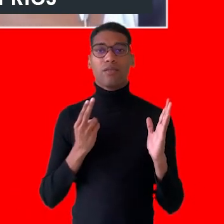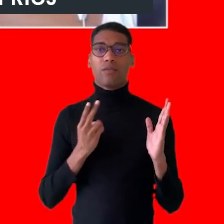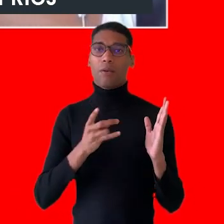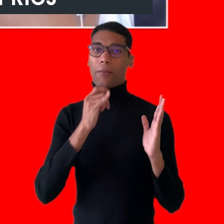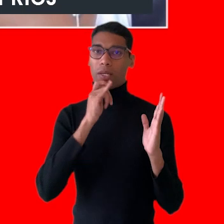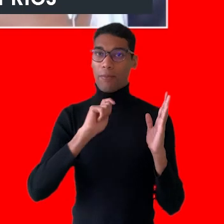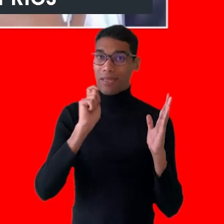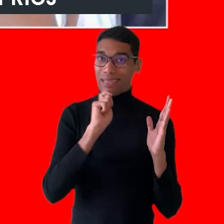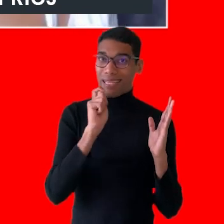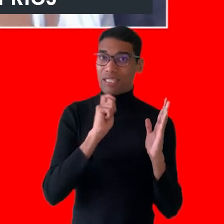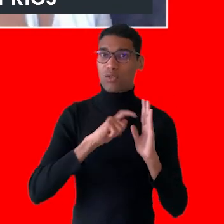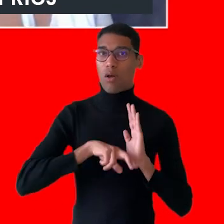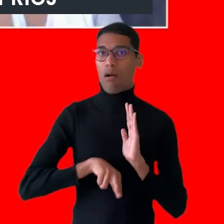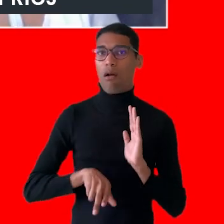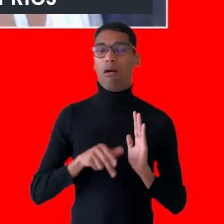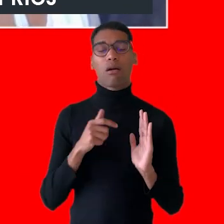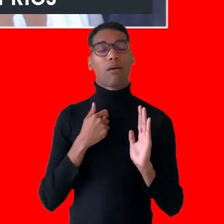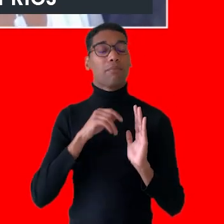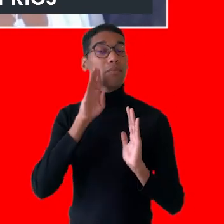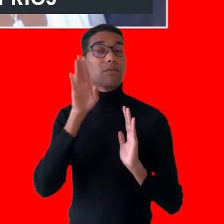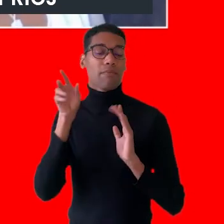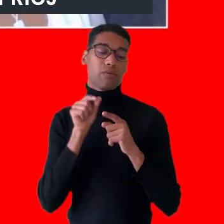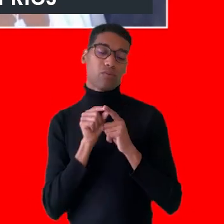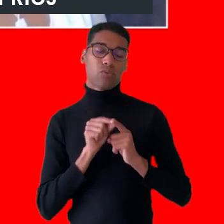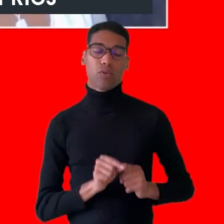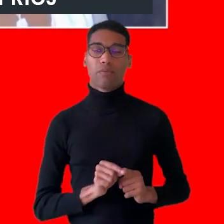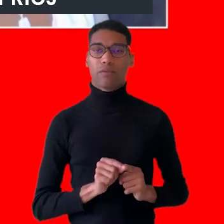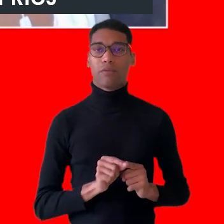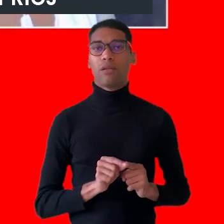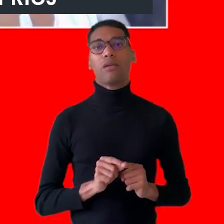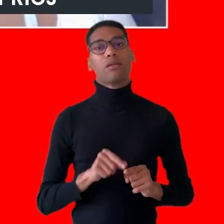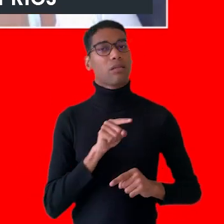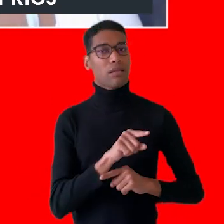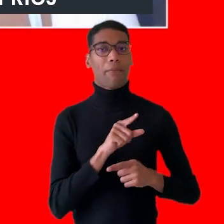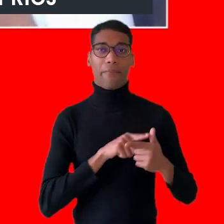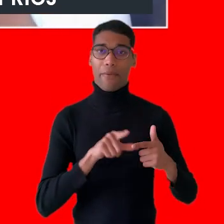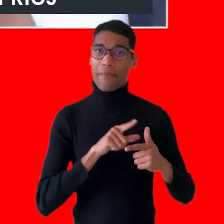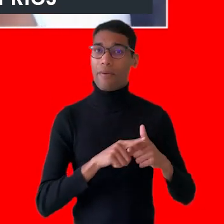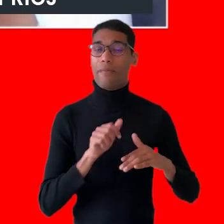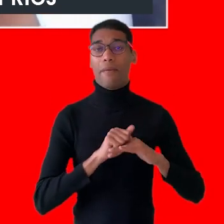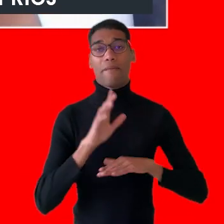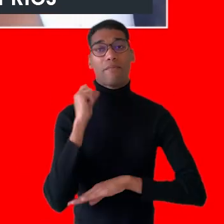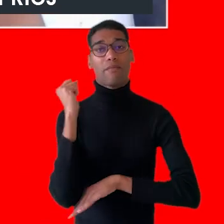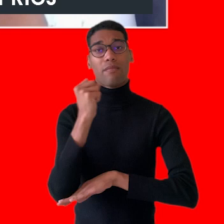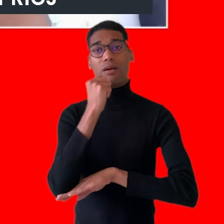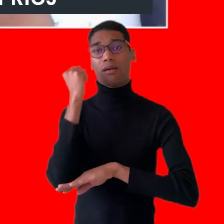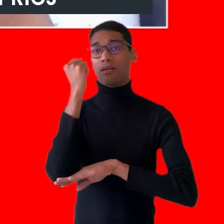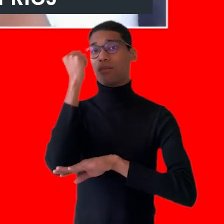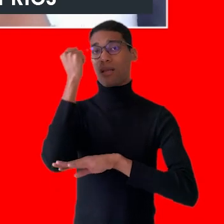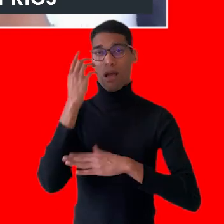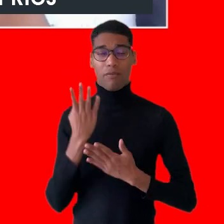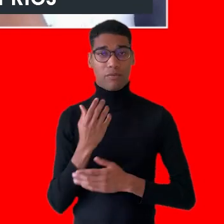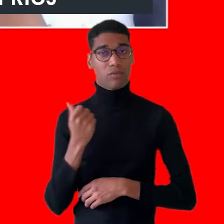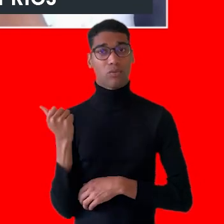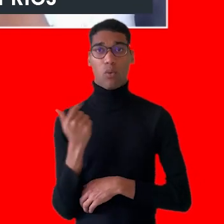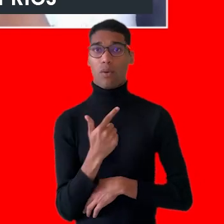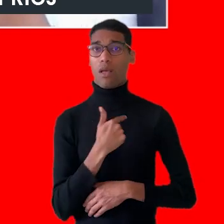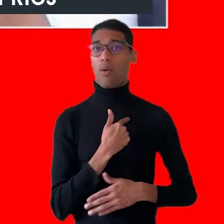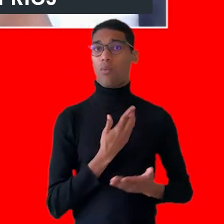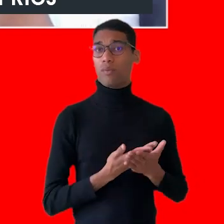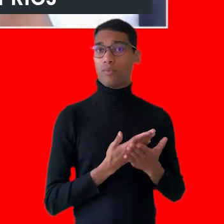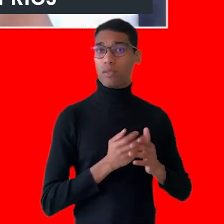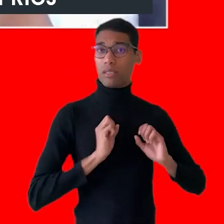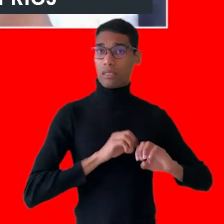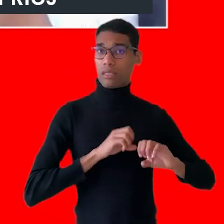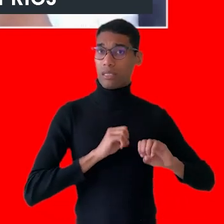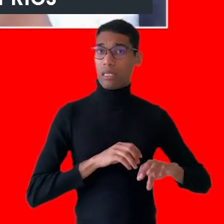ou o caminho das drogas nas comunidades mais periféricas, onde isso impera muito mais do que o ensino verdadeiramente,